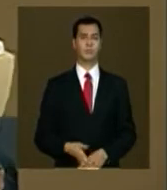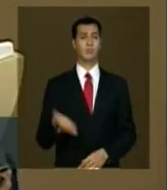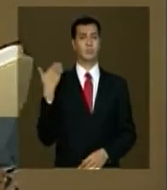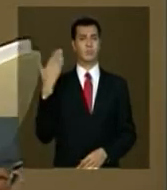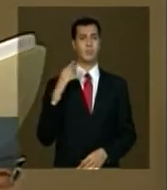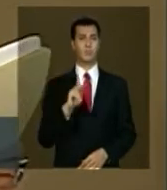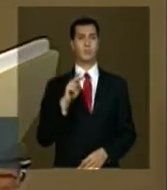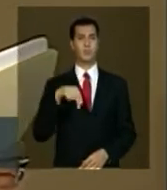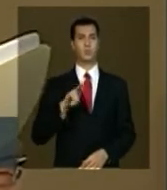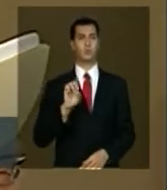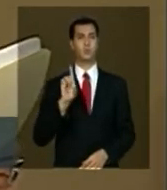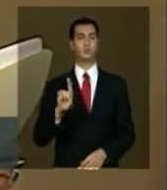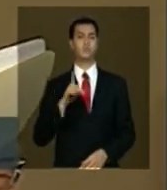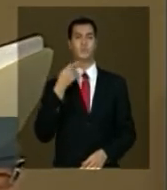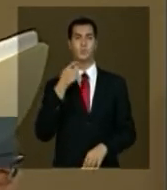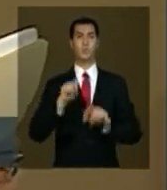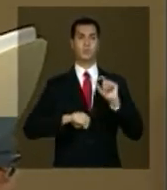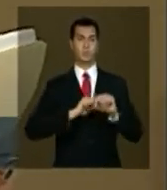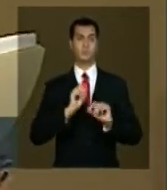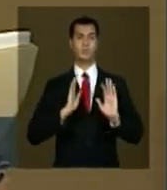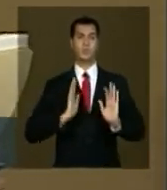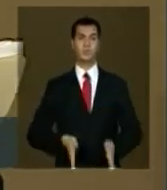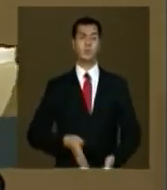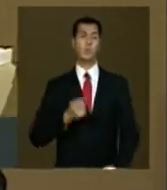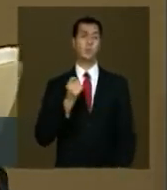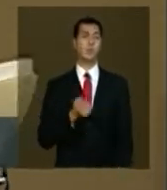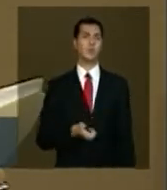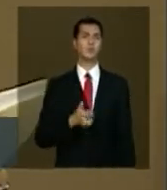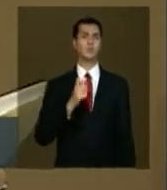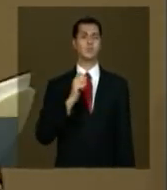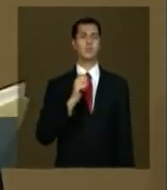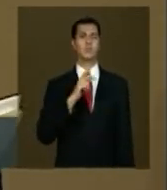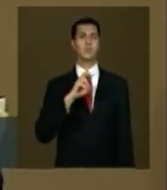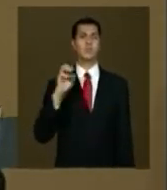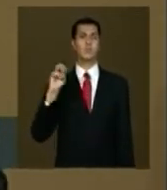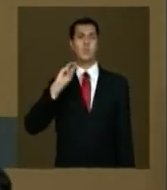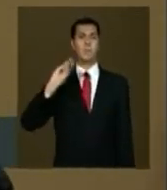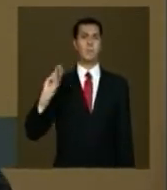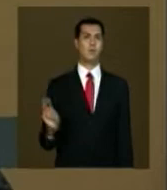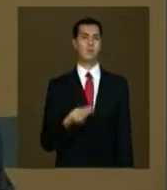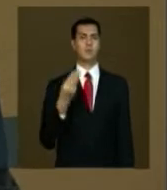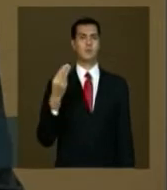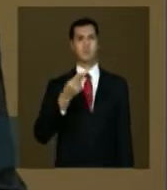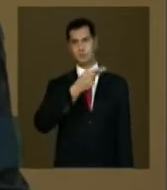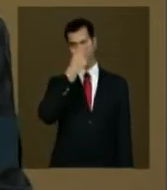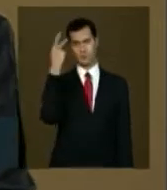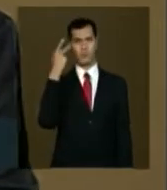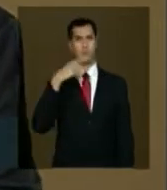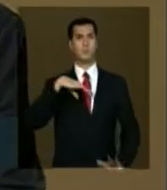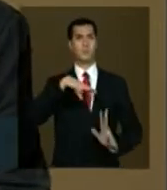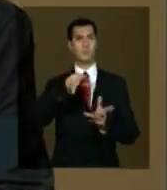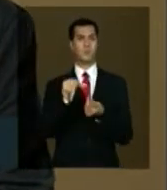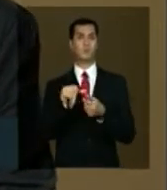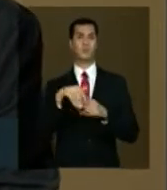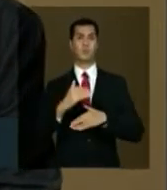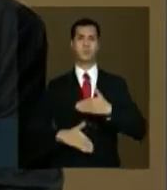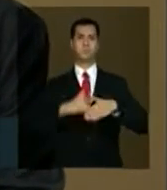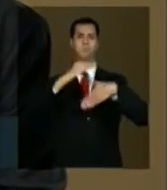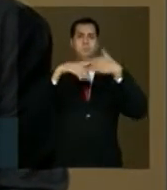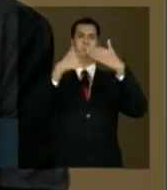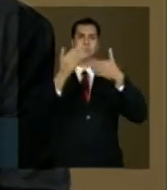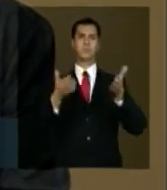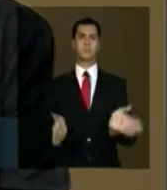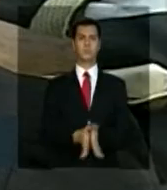pnud que quase meio bilhão de pessoas saíram da condição de extrema pobreza no mundo isso não aconteceu como